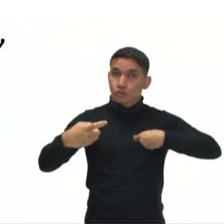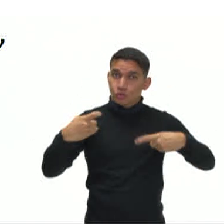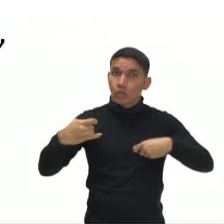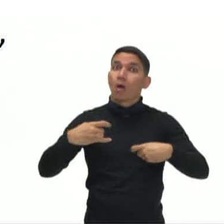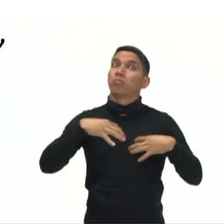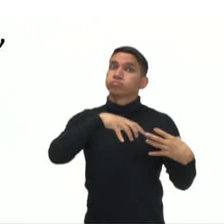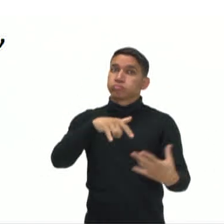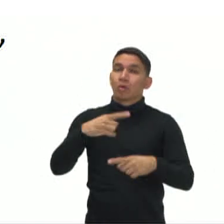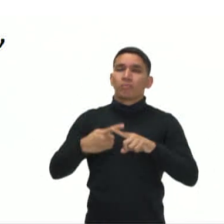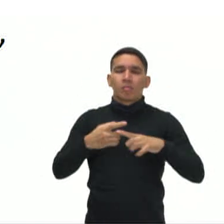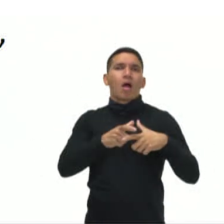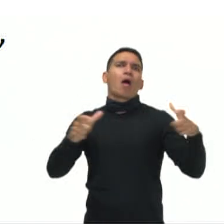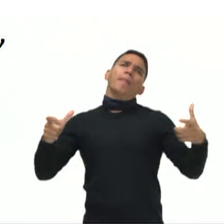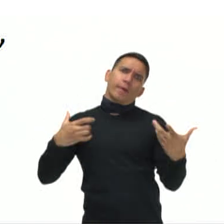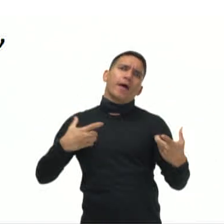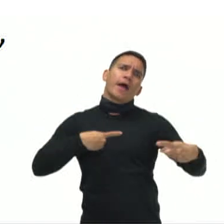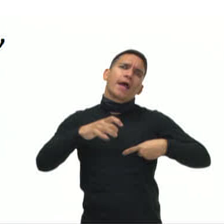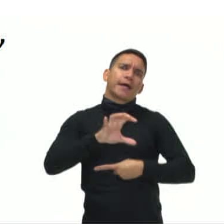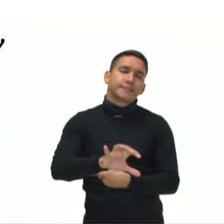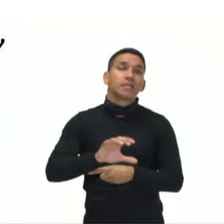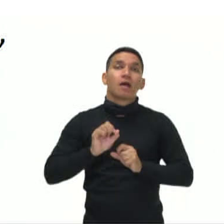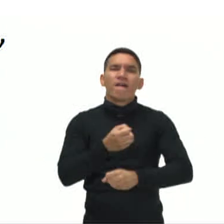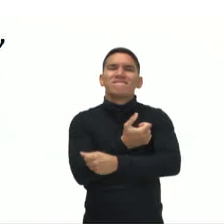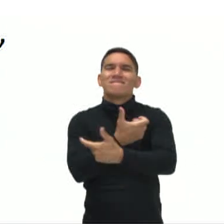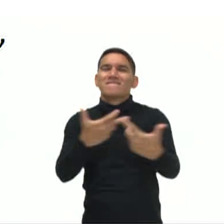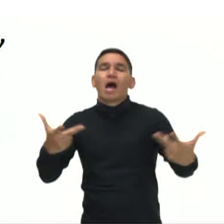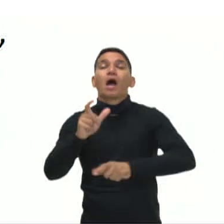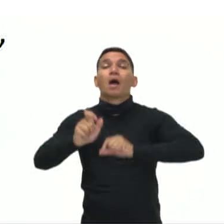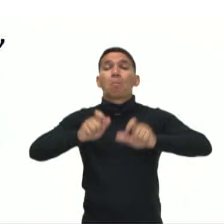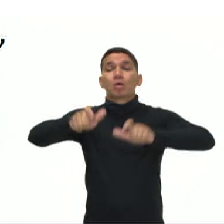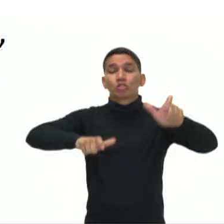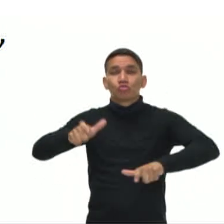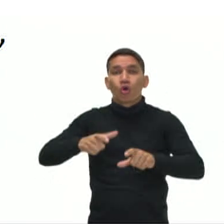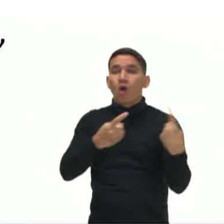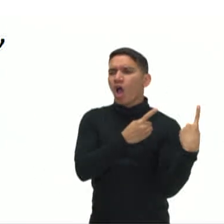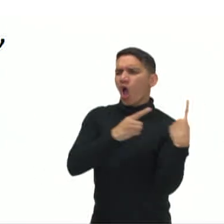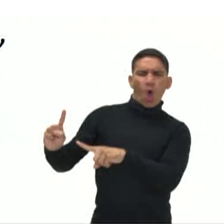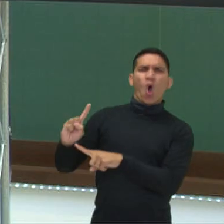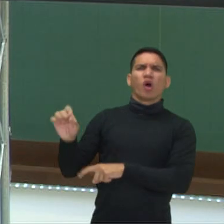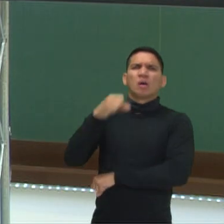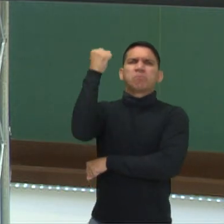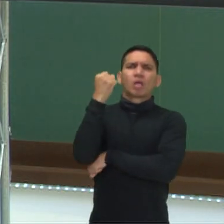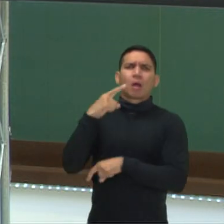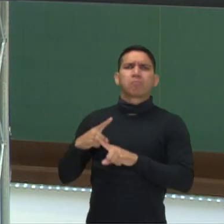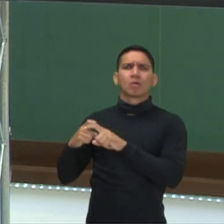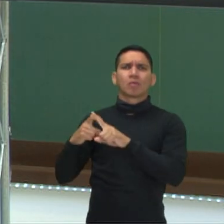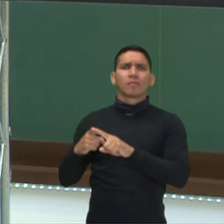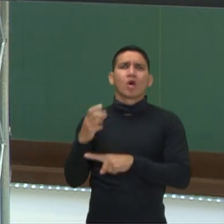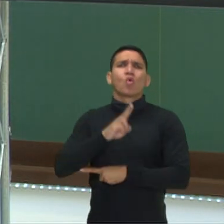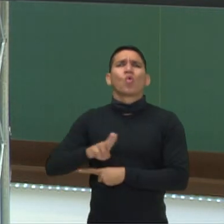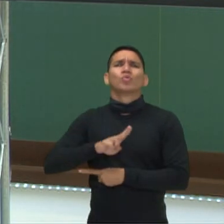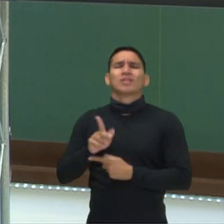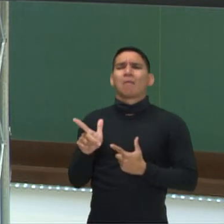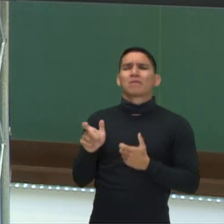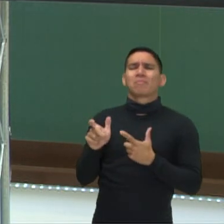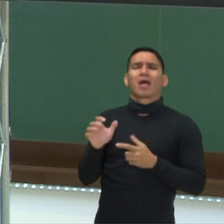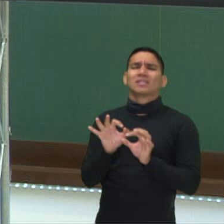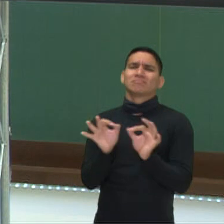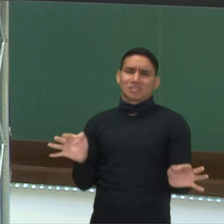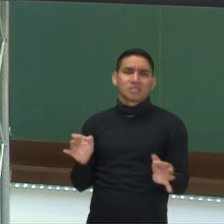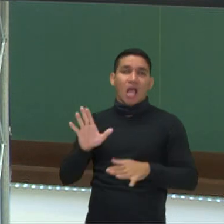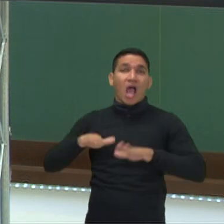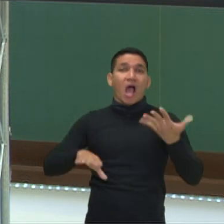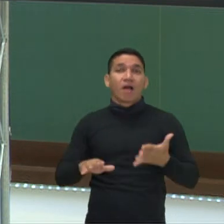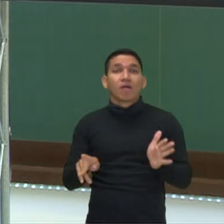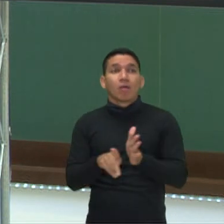maioria das guerras. Muitos civis resistiram à ocupação nazista, usando armas simples e muitas vezes obtidas